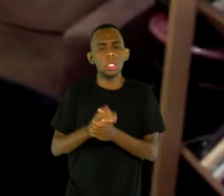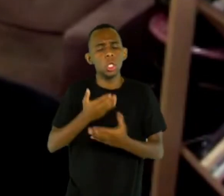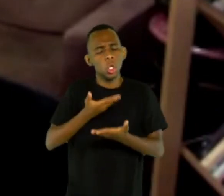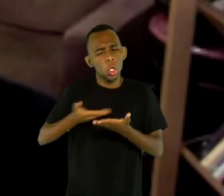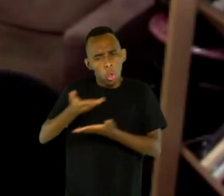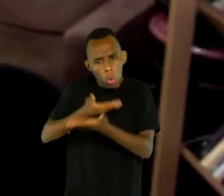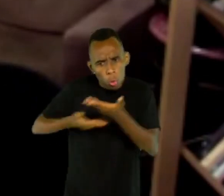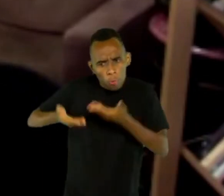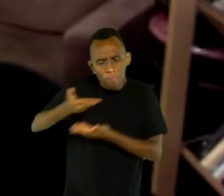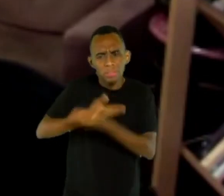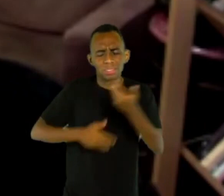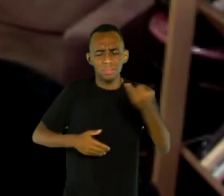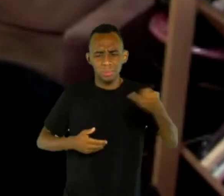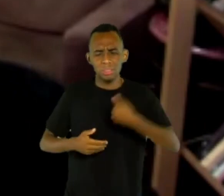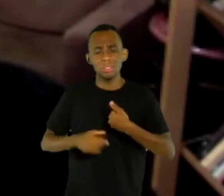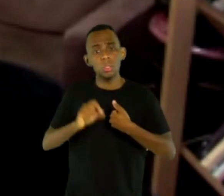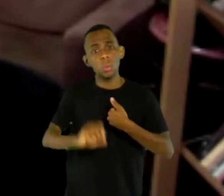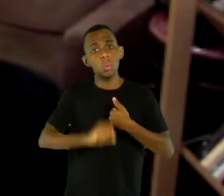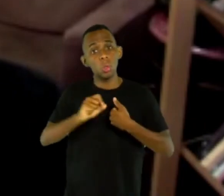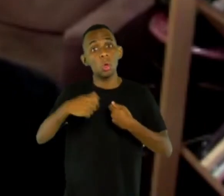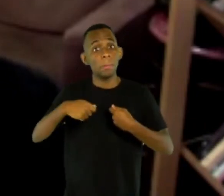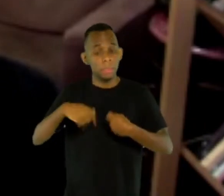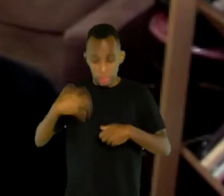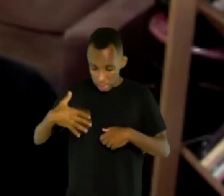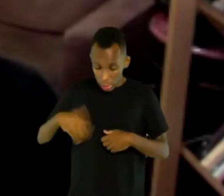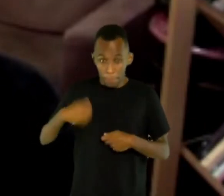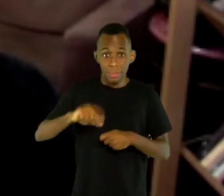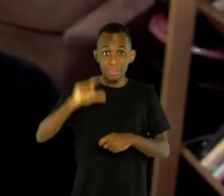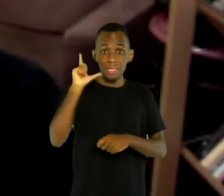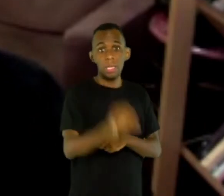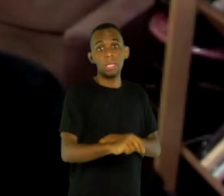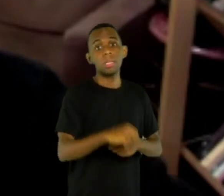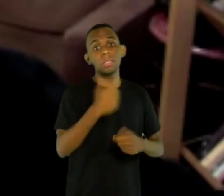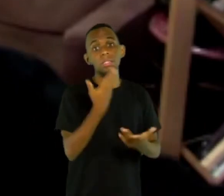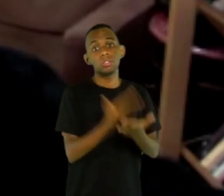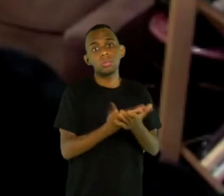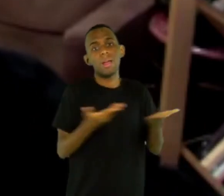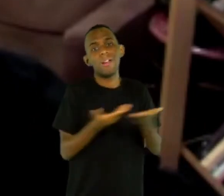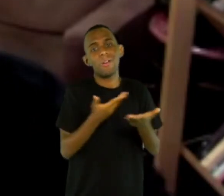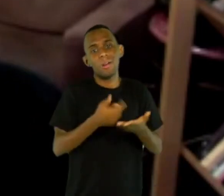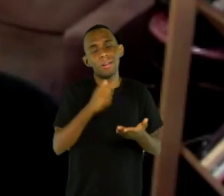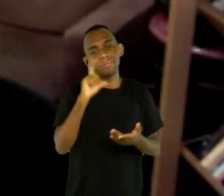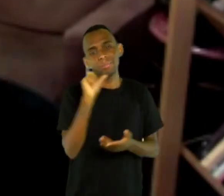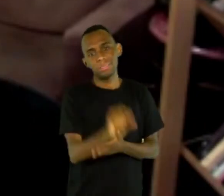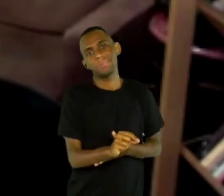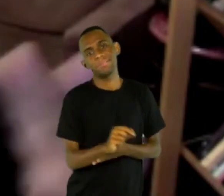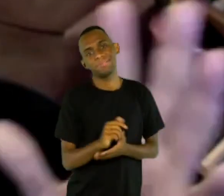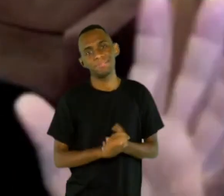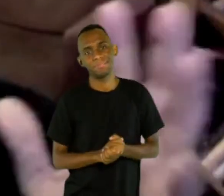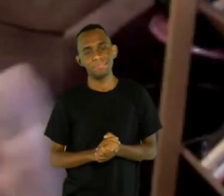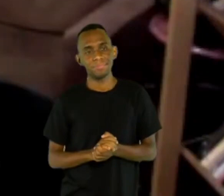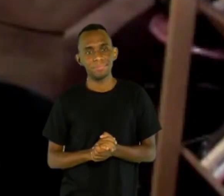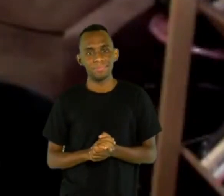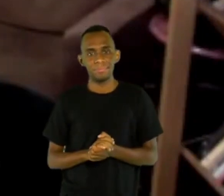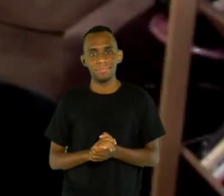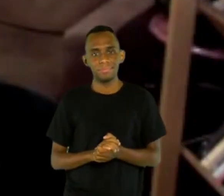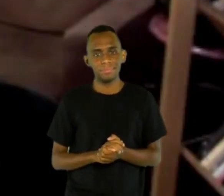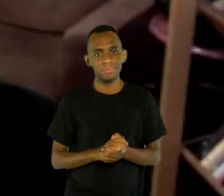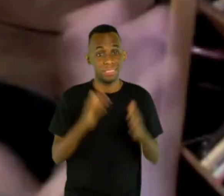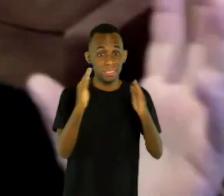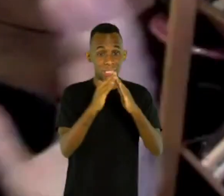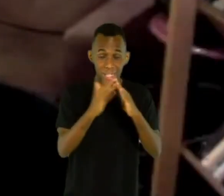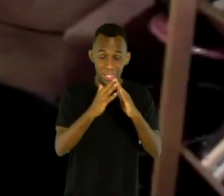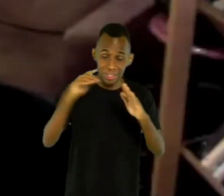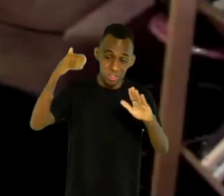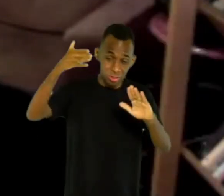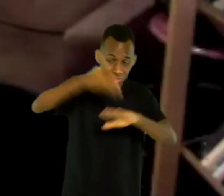e ele dizia, nossa, eu tenho que correr porque eu estou atrasado para a faculdade. Ele ia chegar em casa meia-noite,